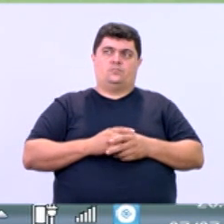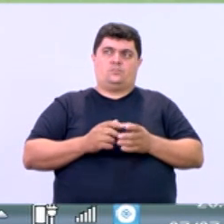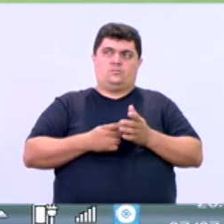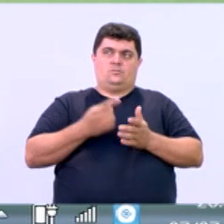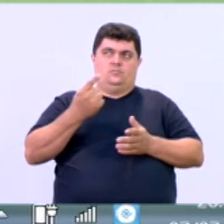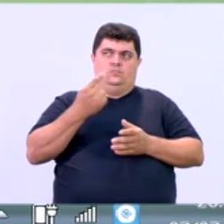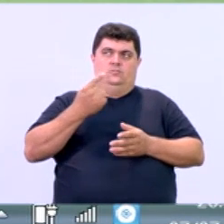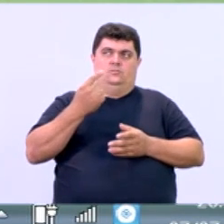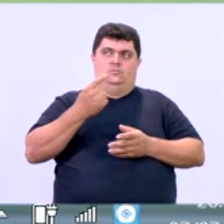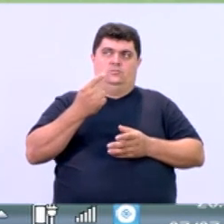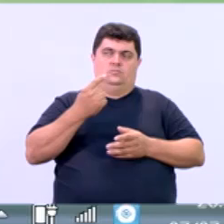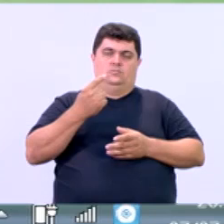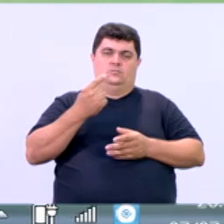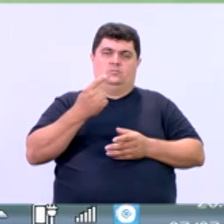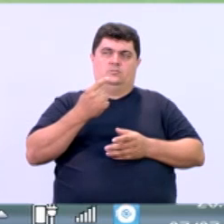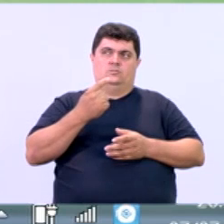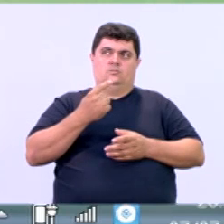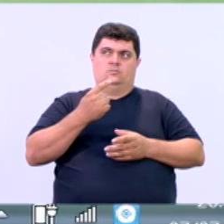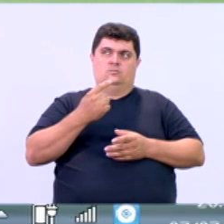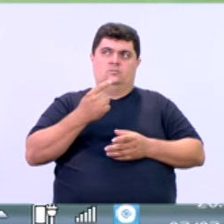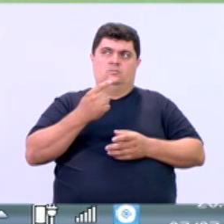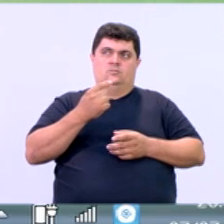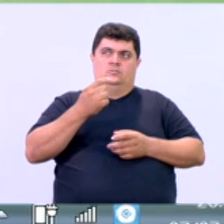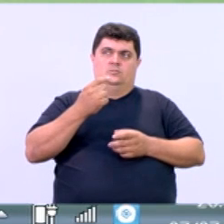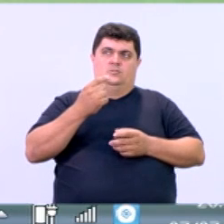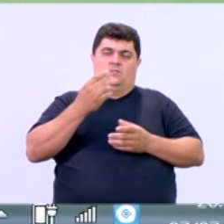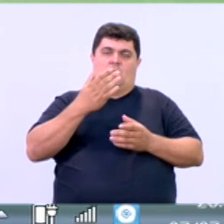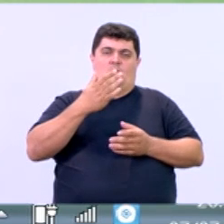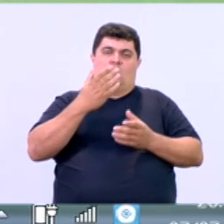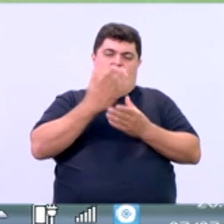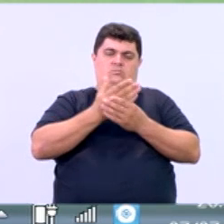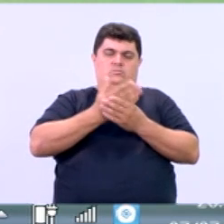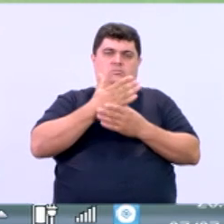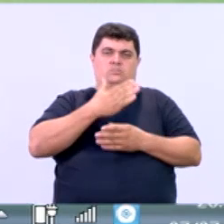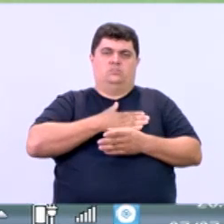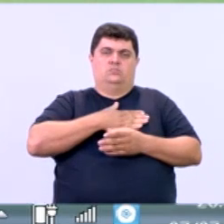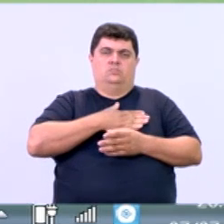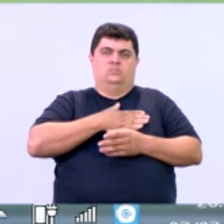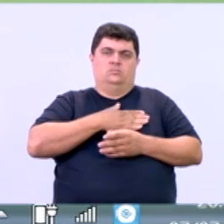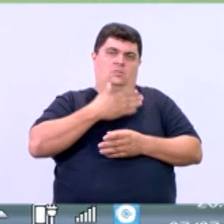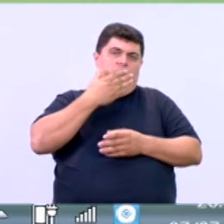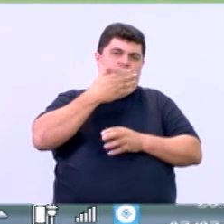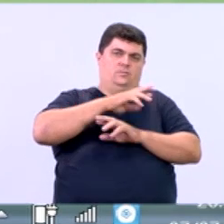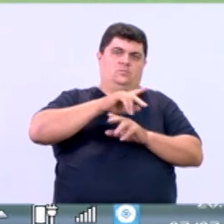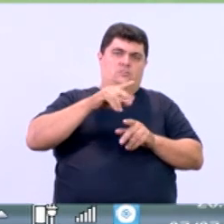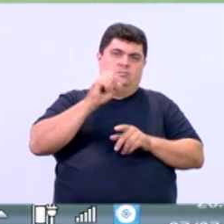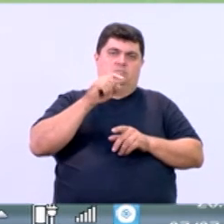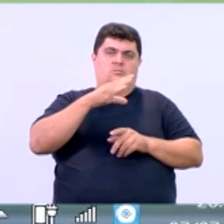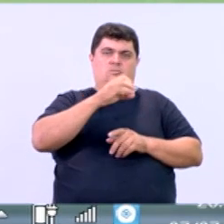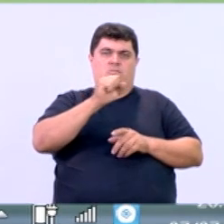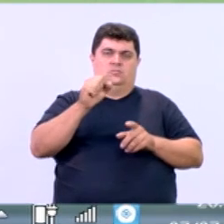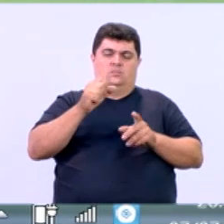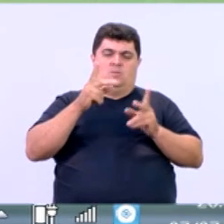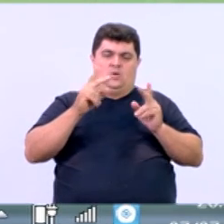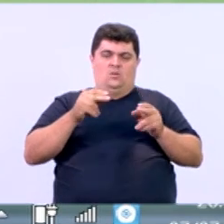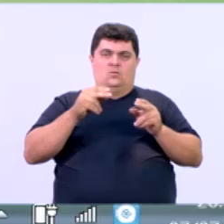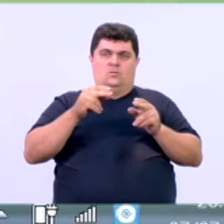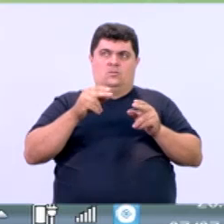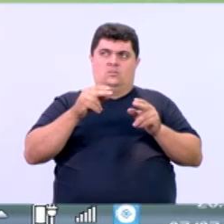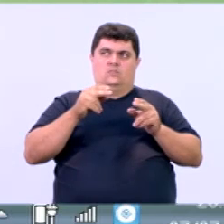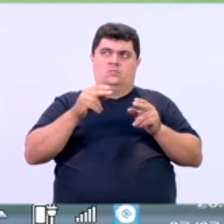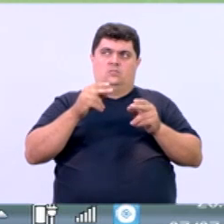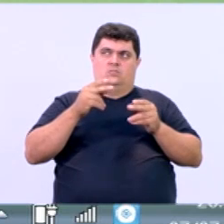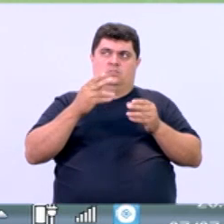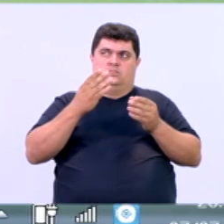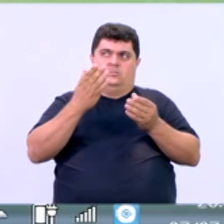1 dessa primeira questão dizia que o arquivo meu estilo .css fica na mesma página,